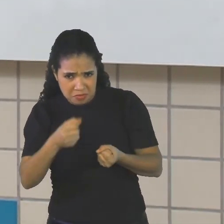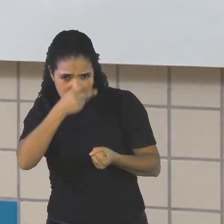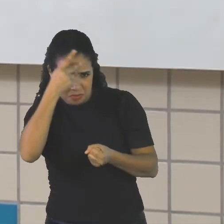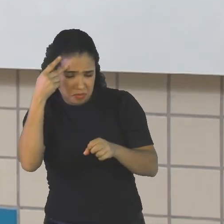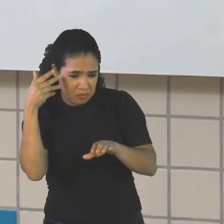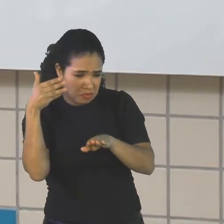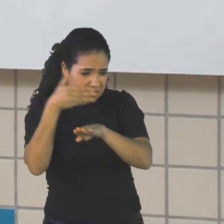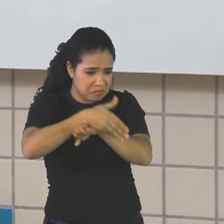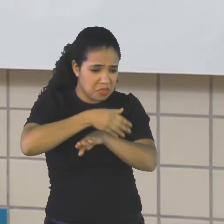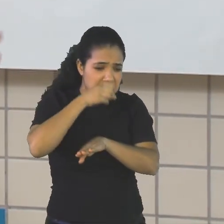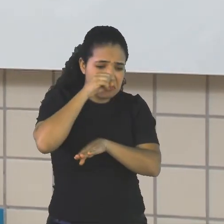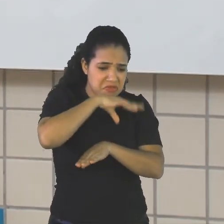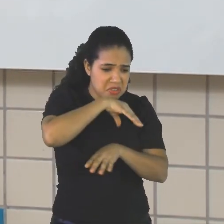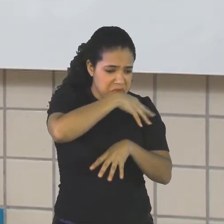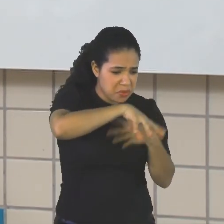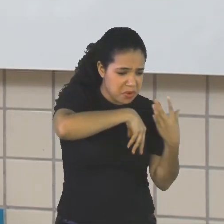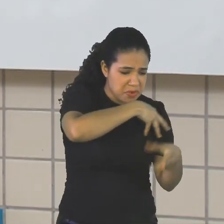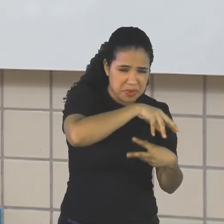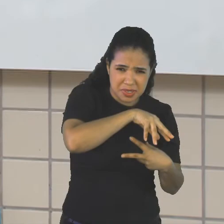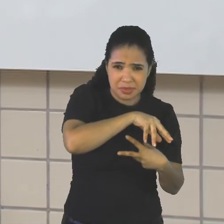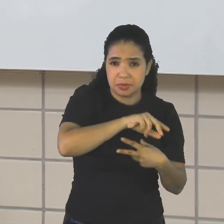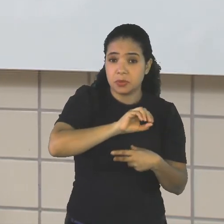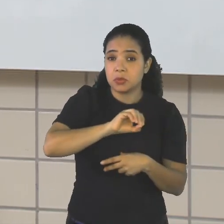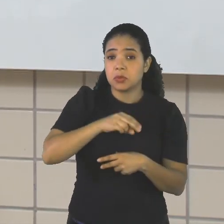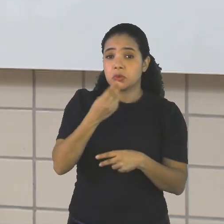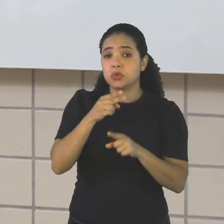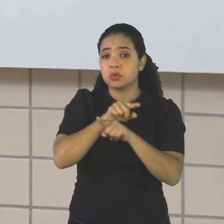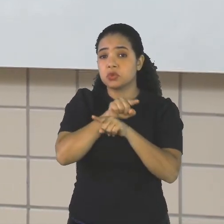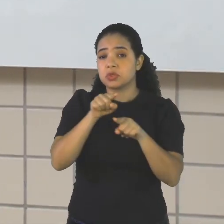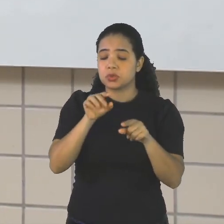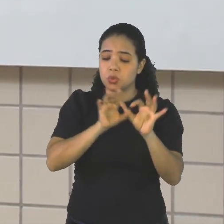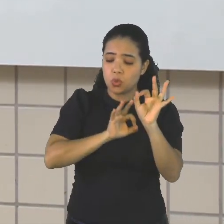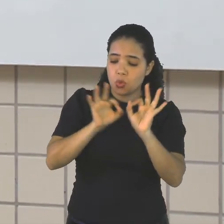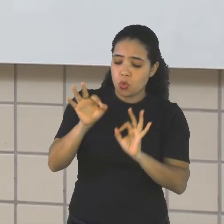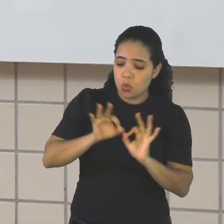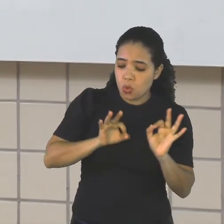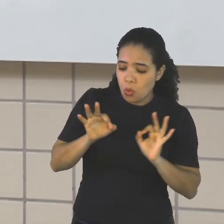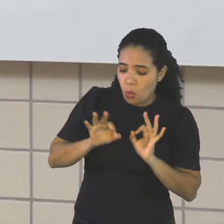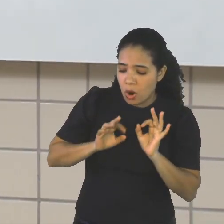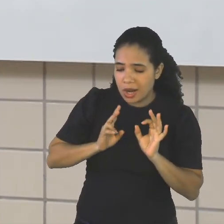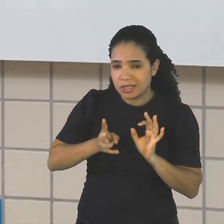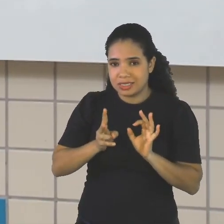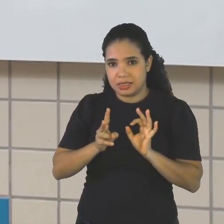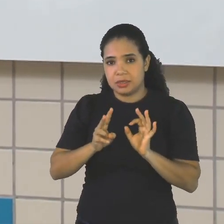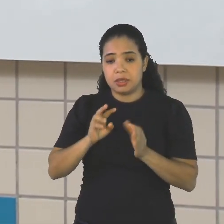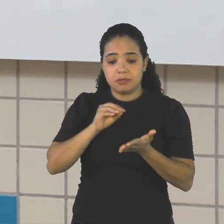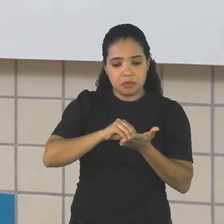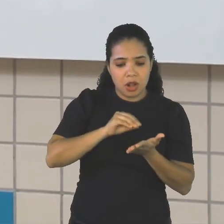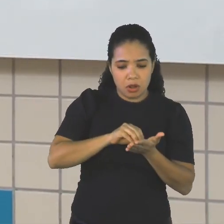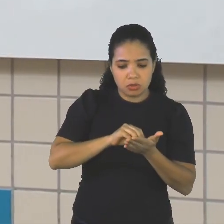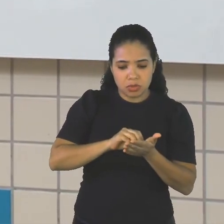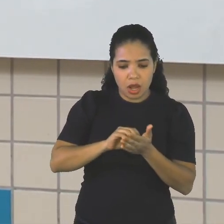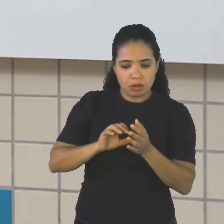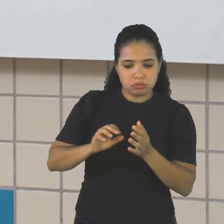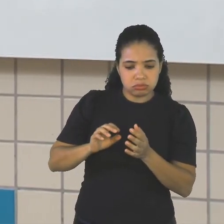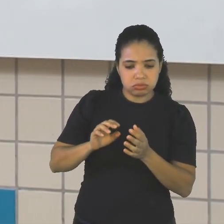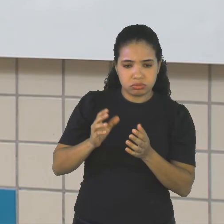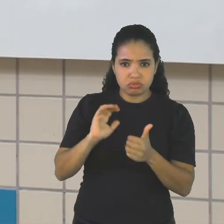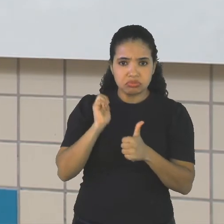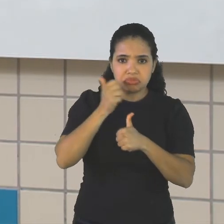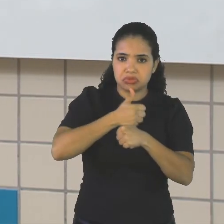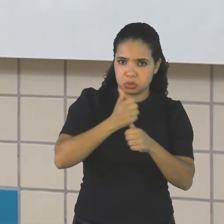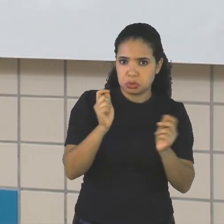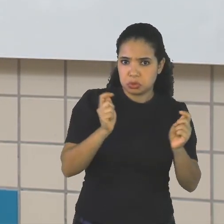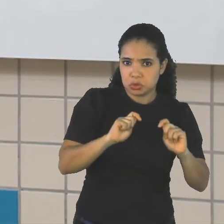tudo organizado, conservam sempre? E se está faltando alguma coisa, vocês dão um jeito de repor? É isso que acontece no nosso planeta.